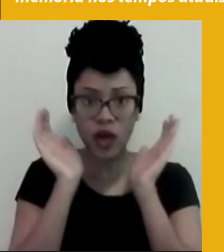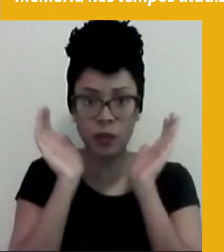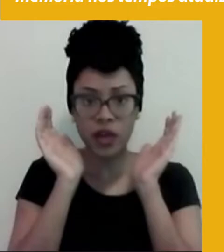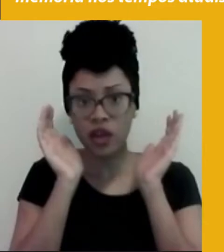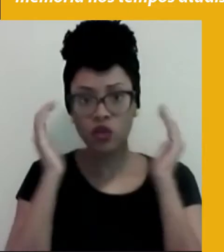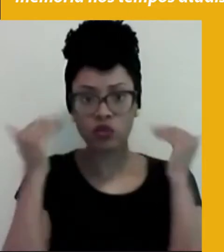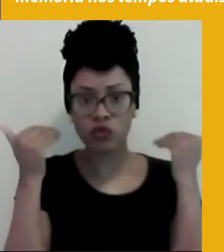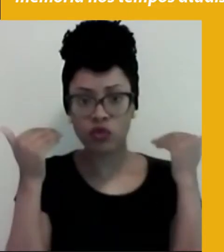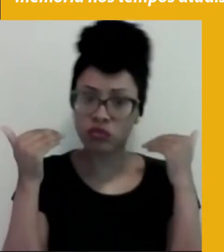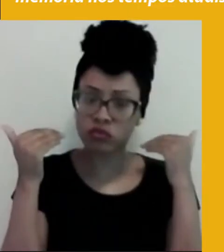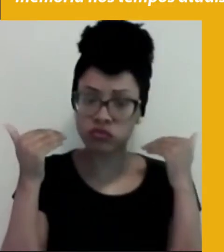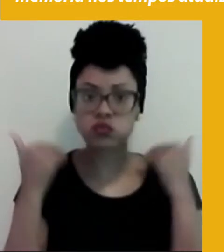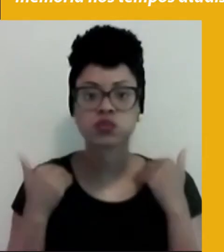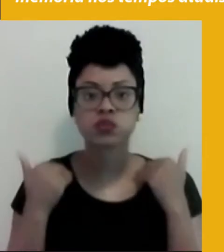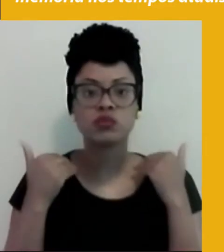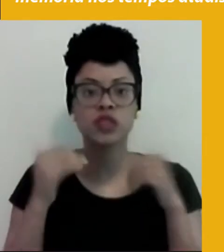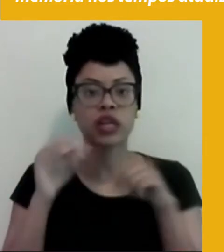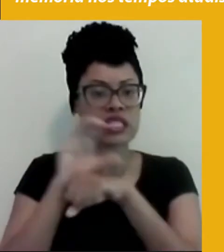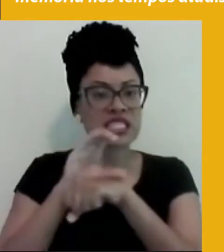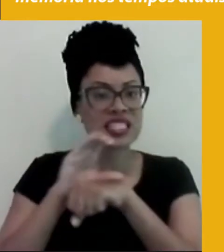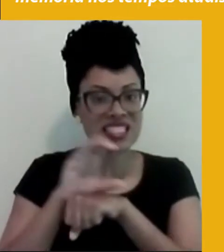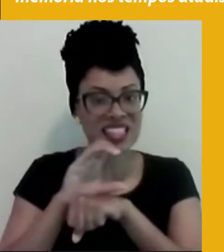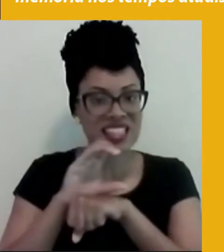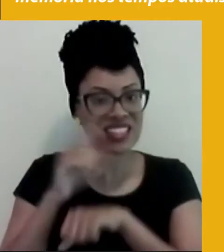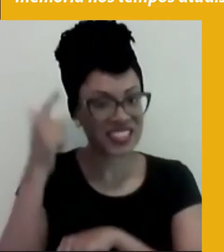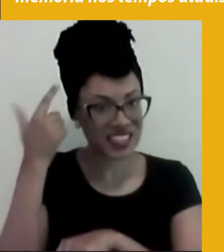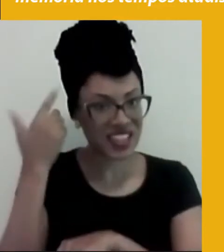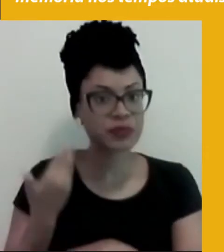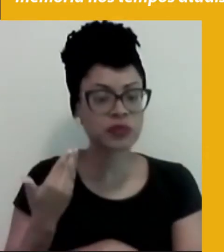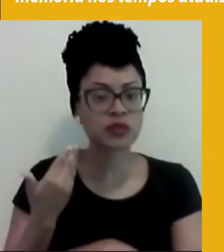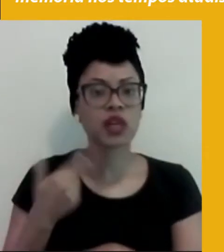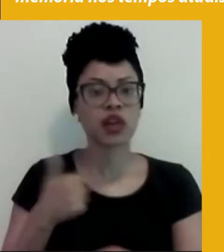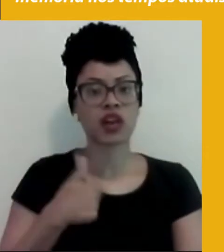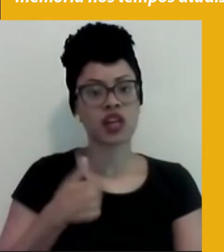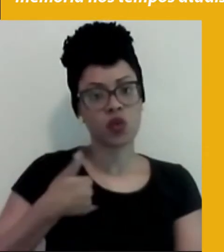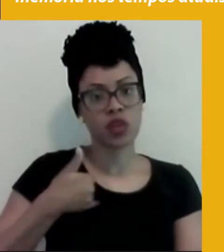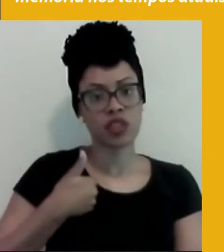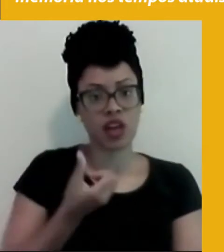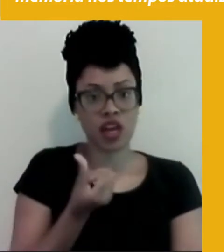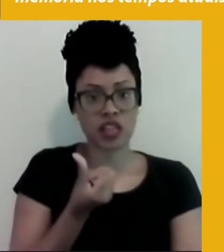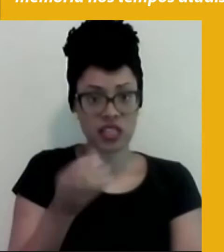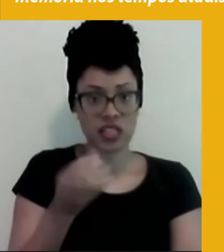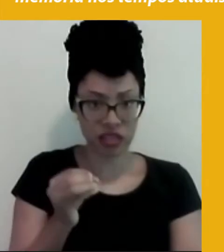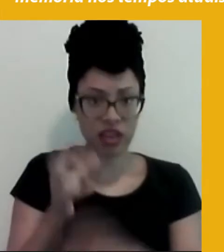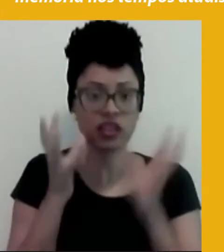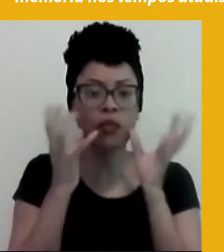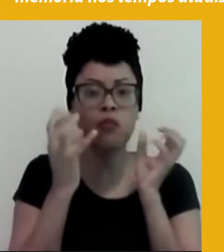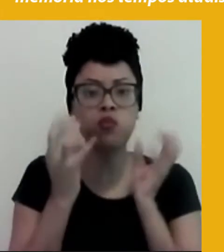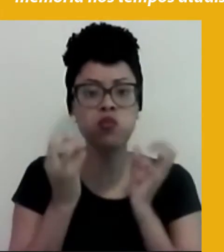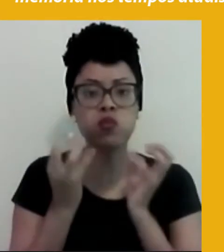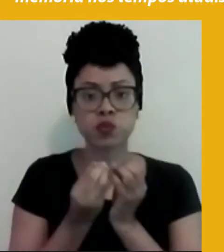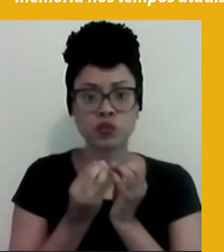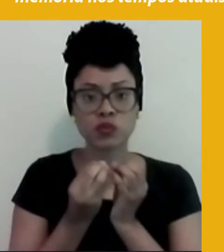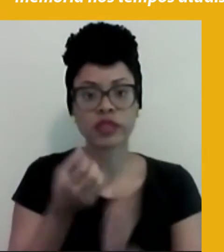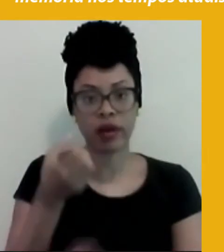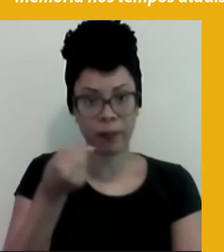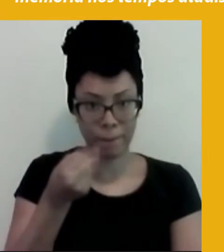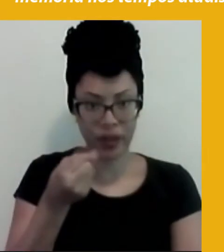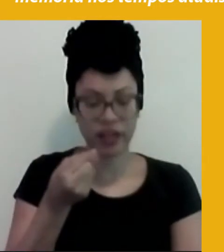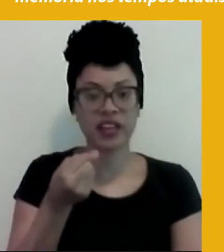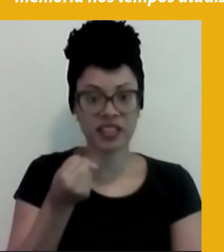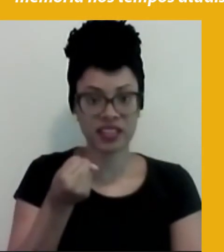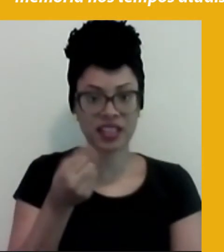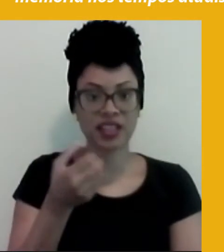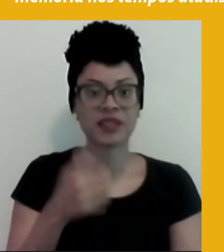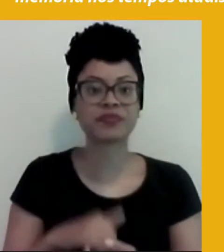mas grisalho, tenho 60 anos, então já barba branca, estou no meu ambiente